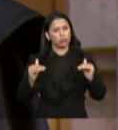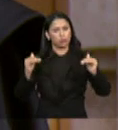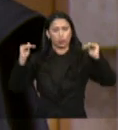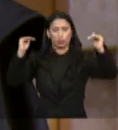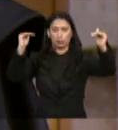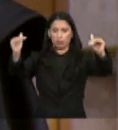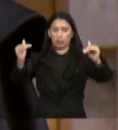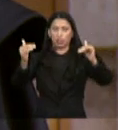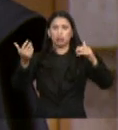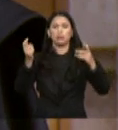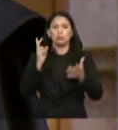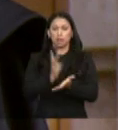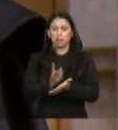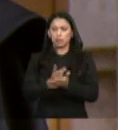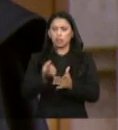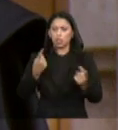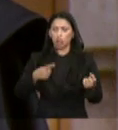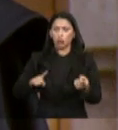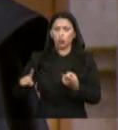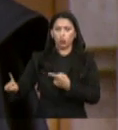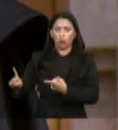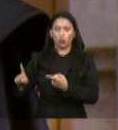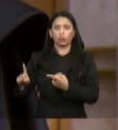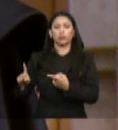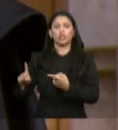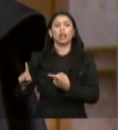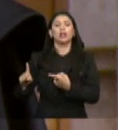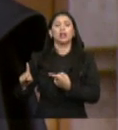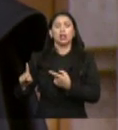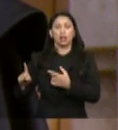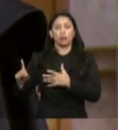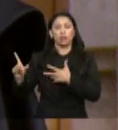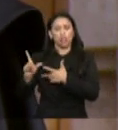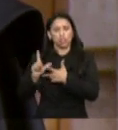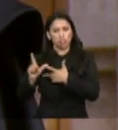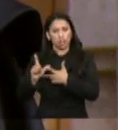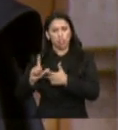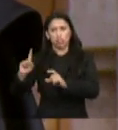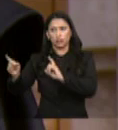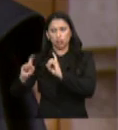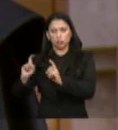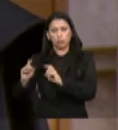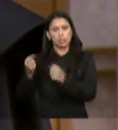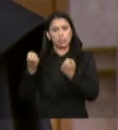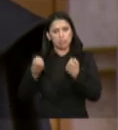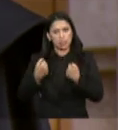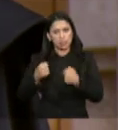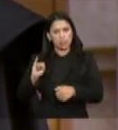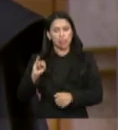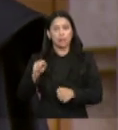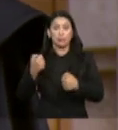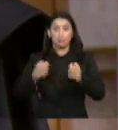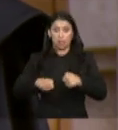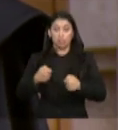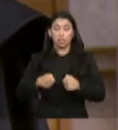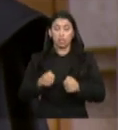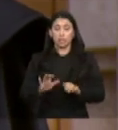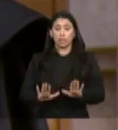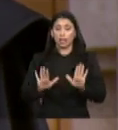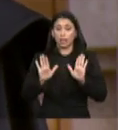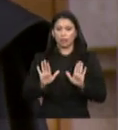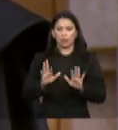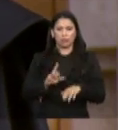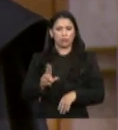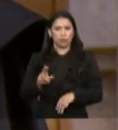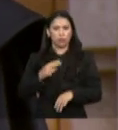aos atos administrativos e legislativos se atentarem contra a constituição chega a ser absoluta ilusão da Miragem não